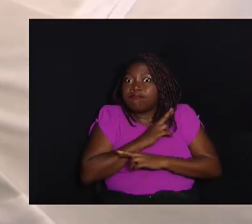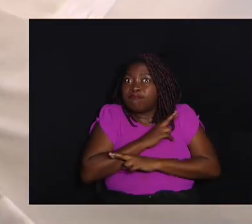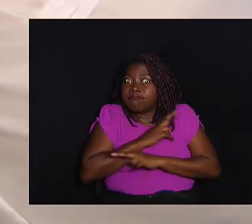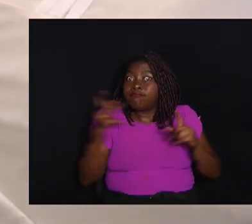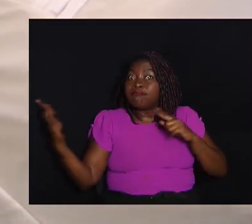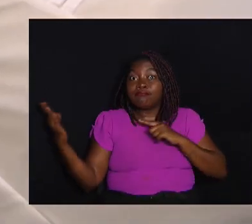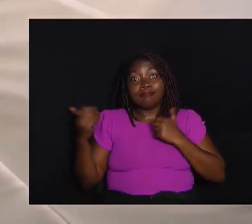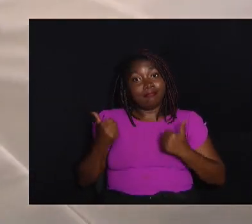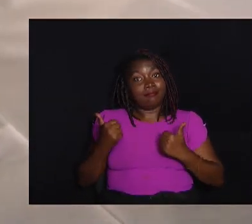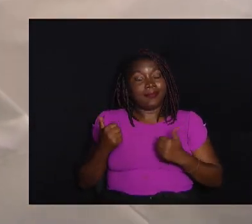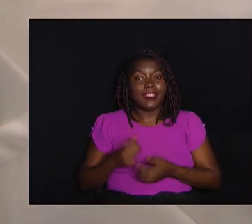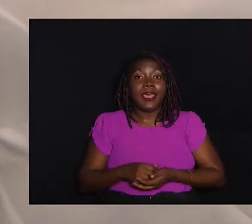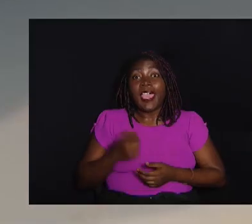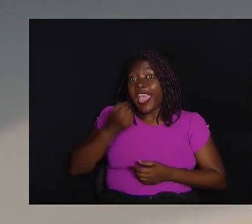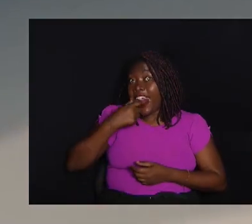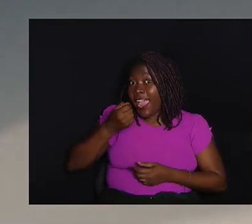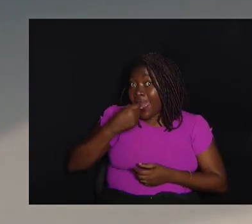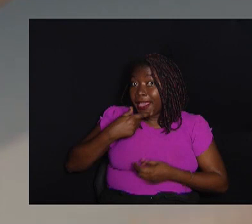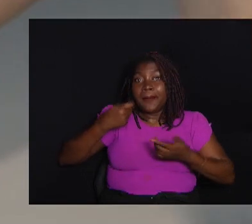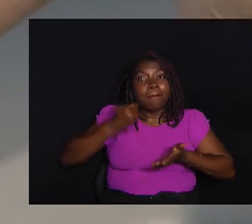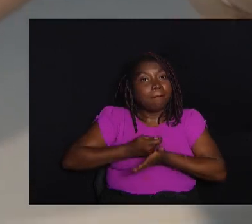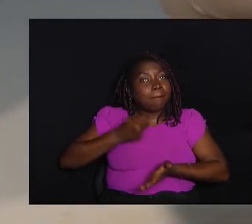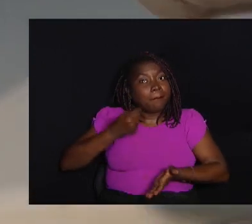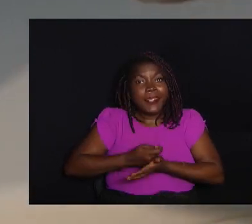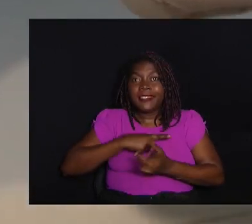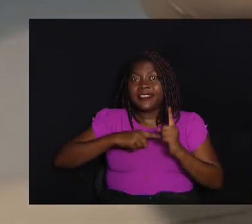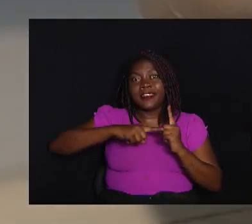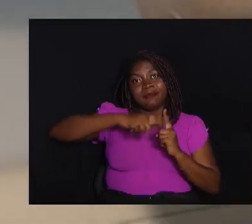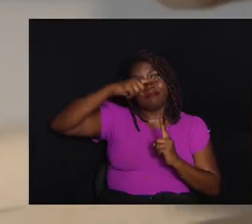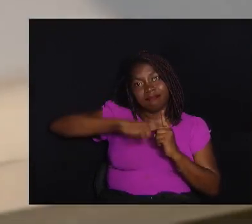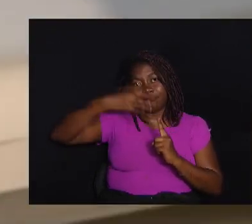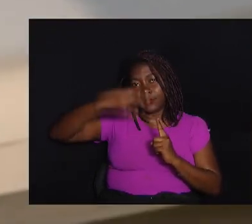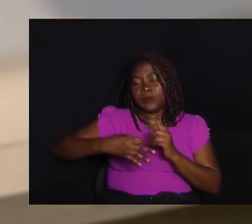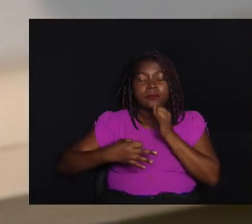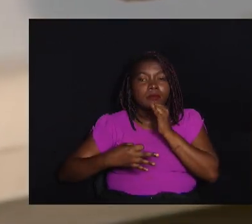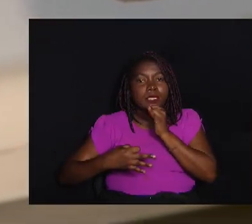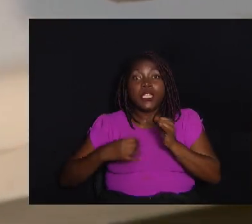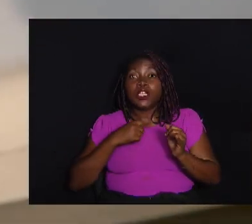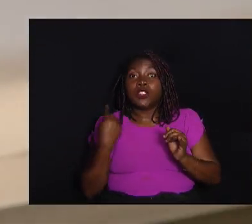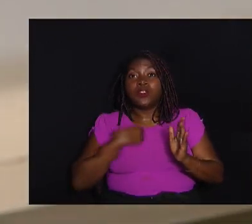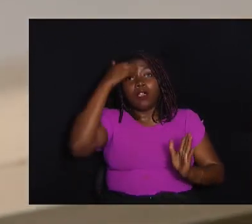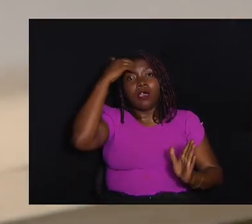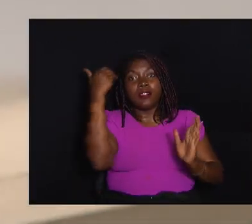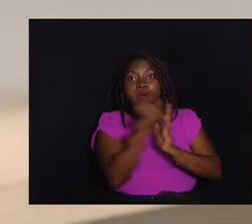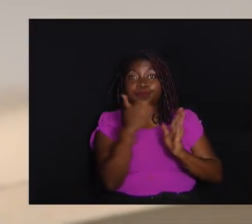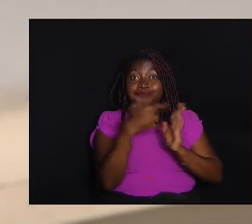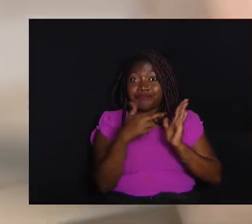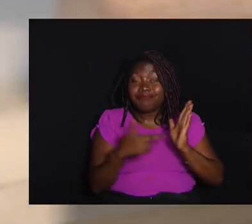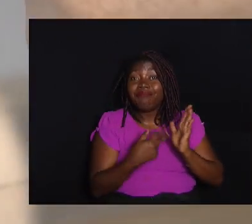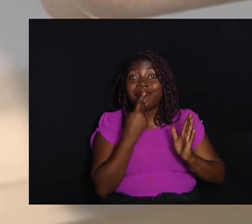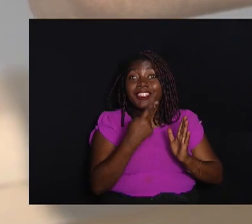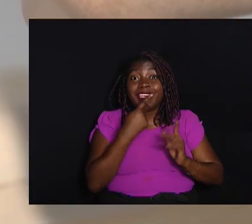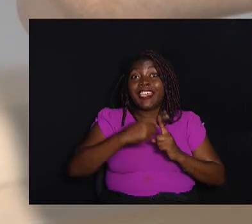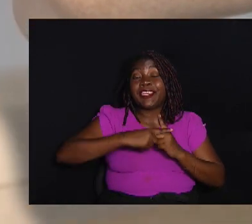eficácia. Os medicamentos, eles precisam ter uma temperatura correta, que nem nós seguimos a farmacopeia e fala muitos medicamentos a